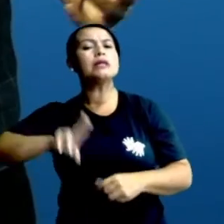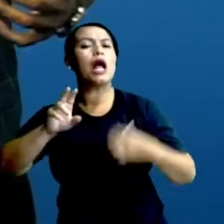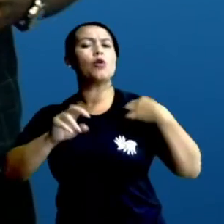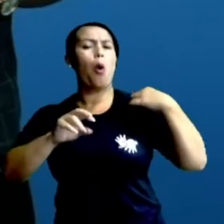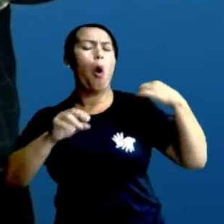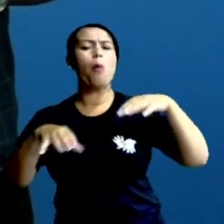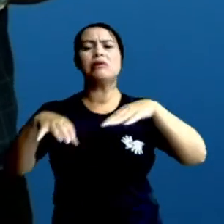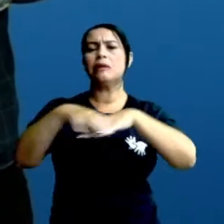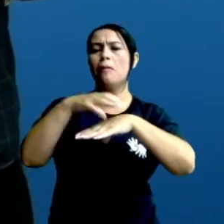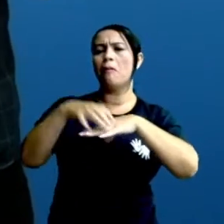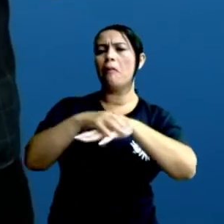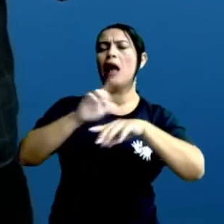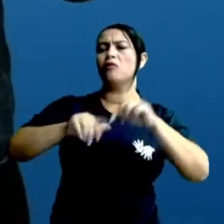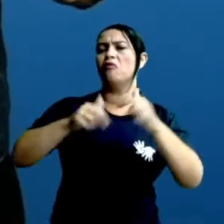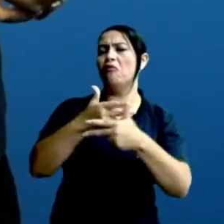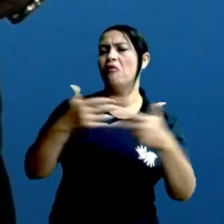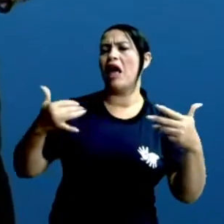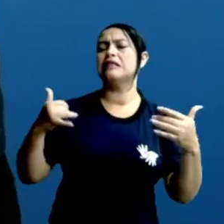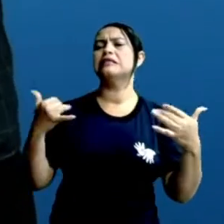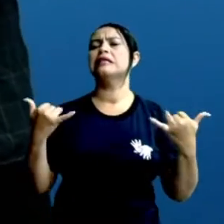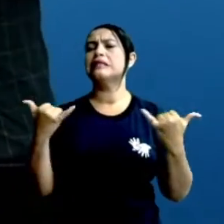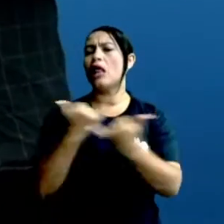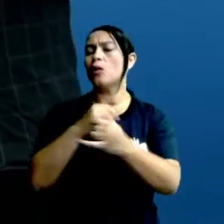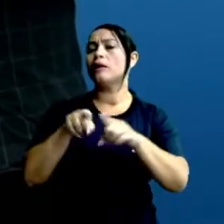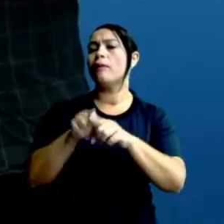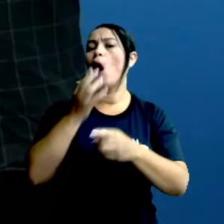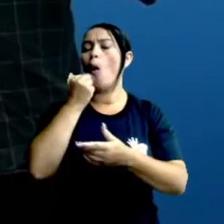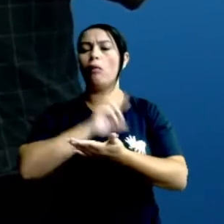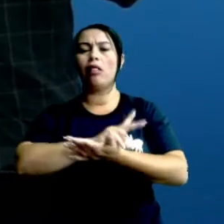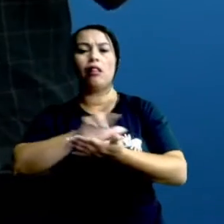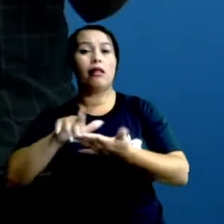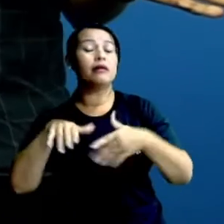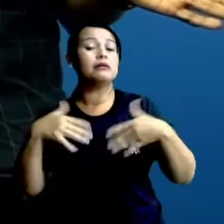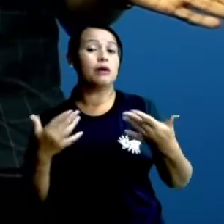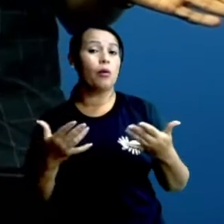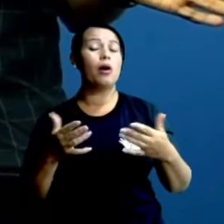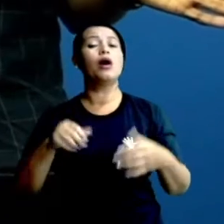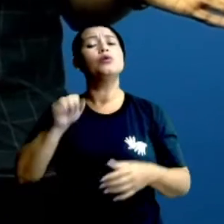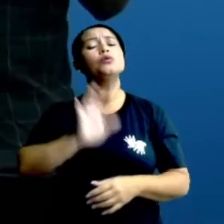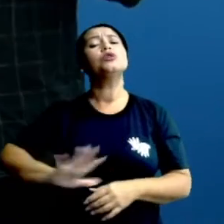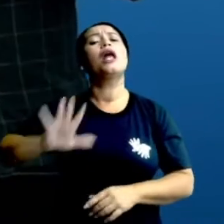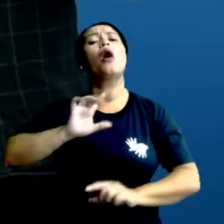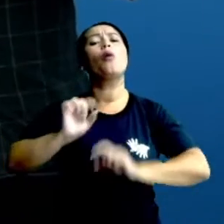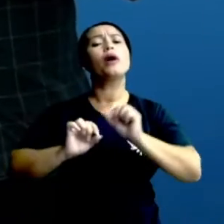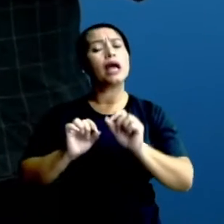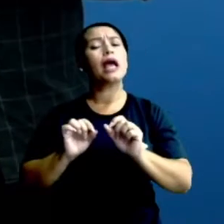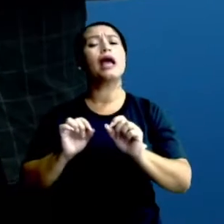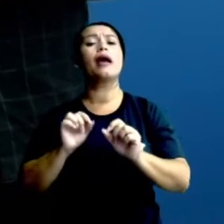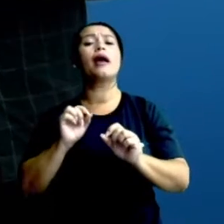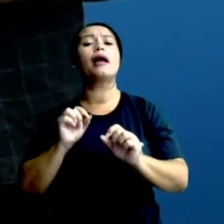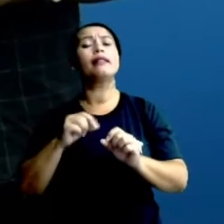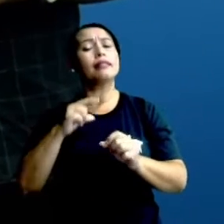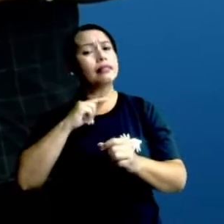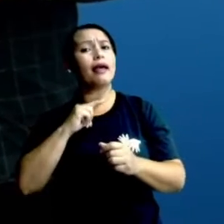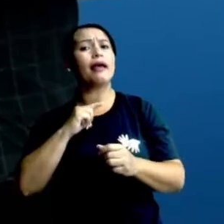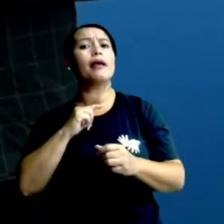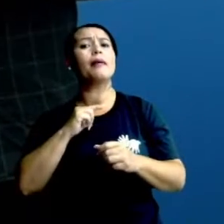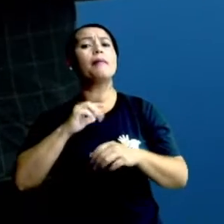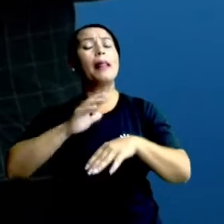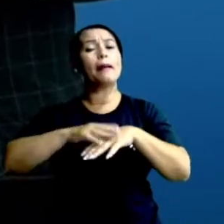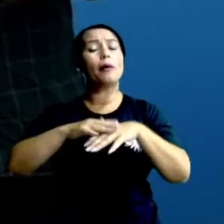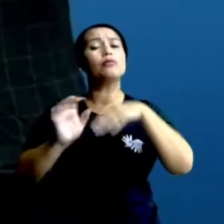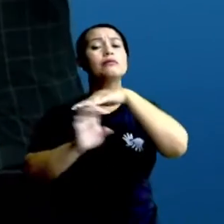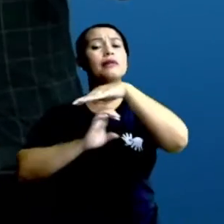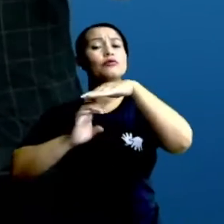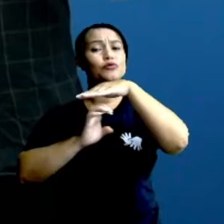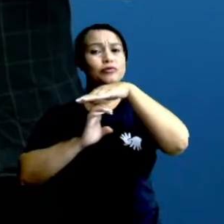Roupa, sapato, equipamentos eletrônicos, comida, tal. Tudo, de um modo geral, direto ou indiretamente, passa pela mão da